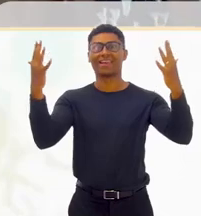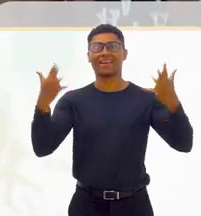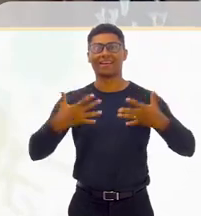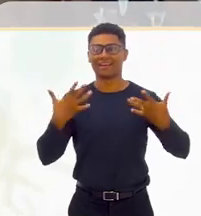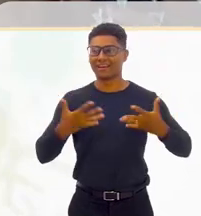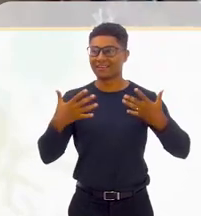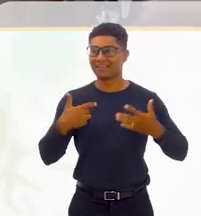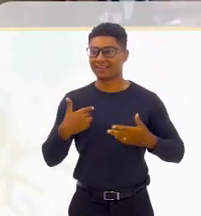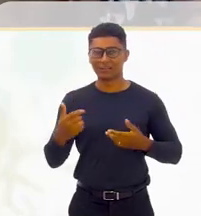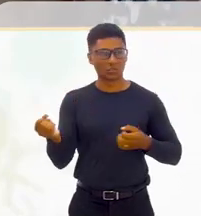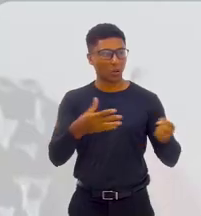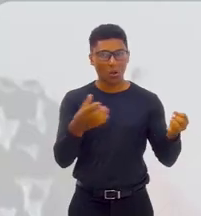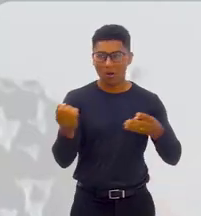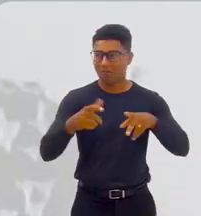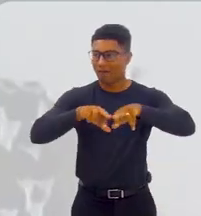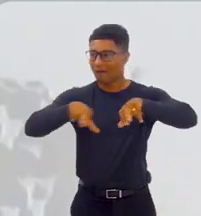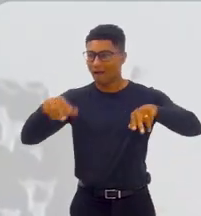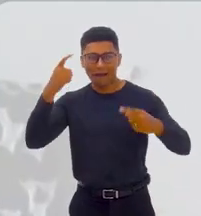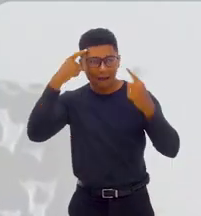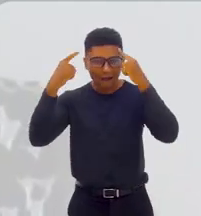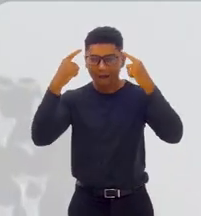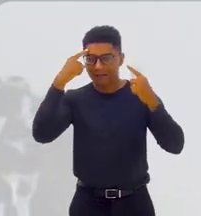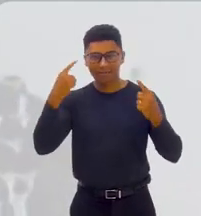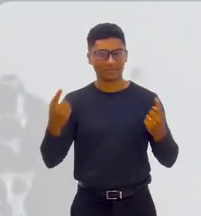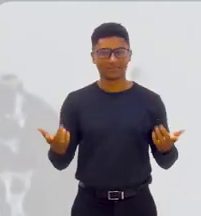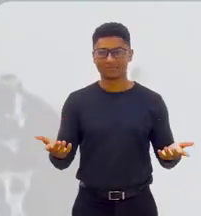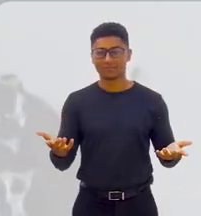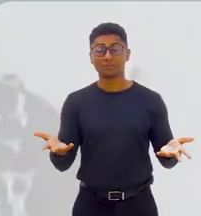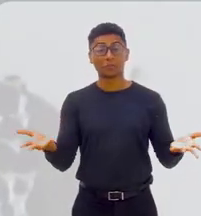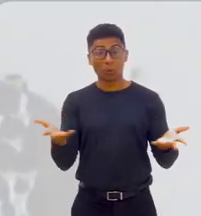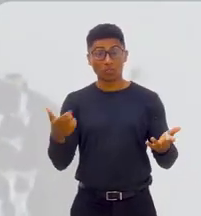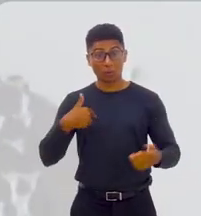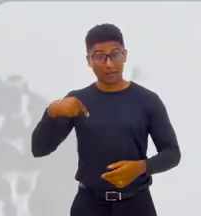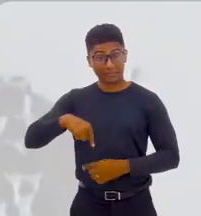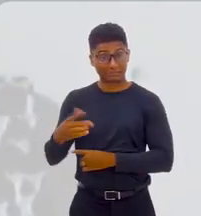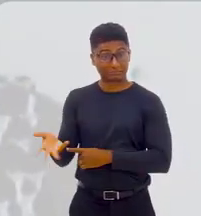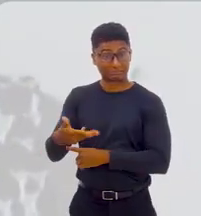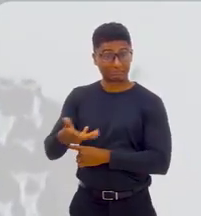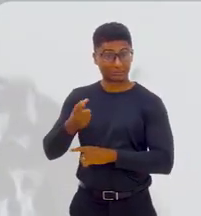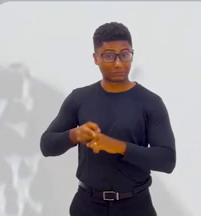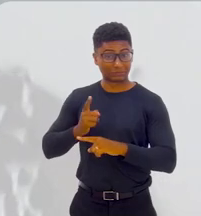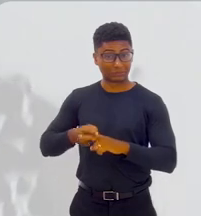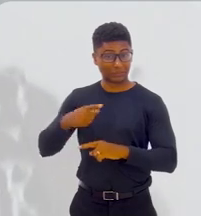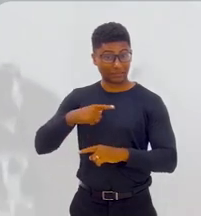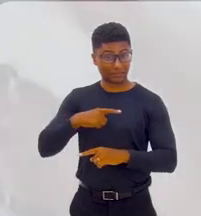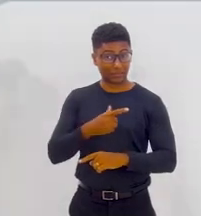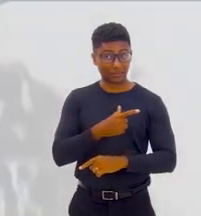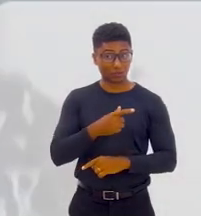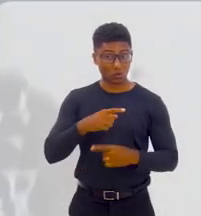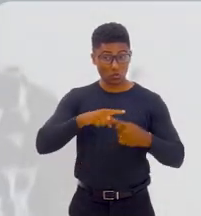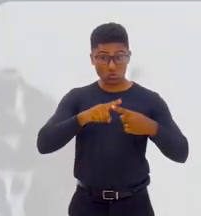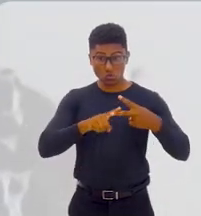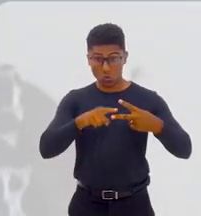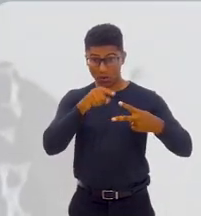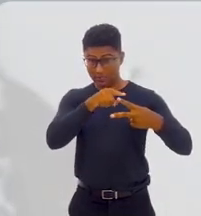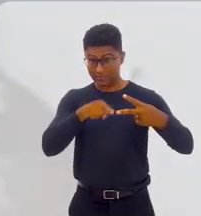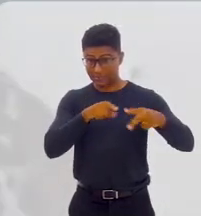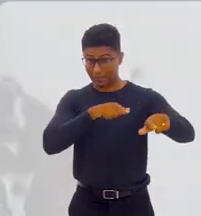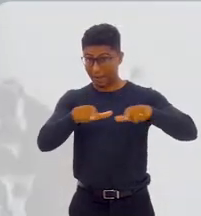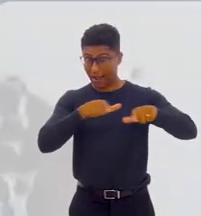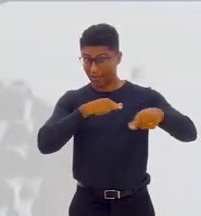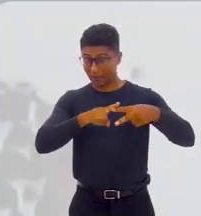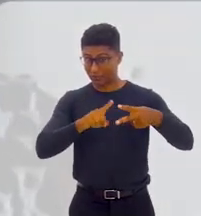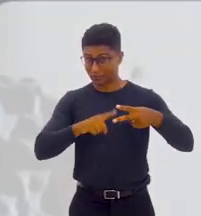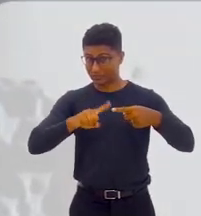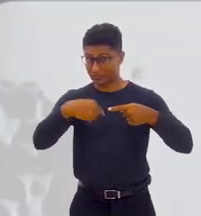ideia, uma nova atividade, né, alguma coisa para fazer. Hoje mesmo estou aqui correndo, tenho dois outros compromissos, estou desde